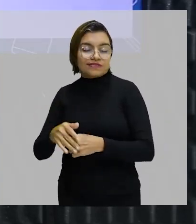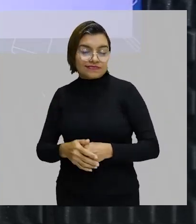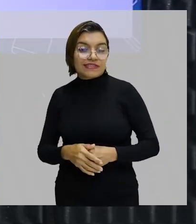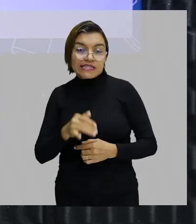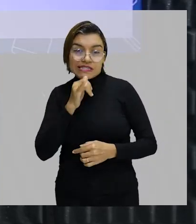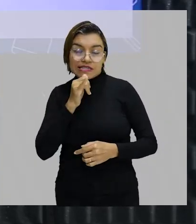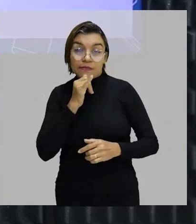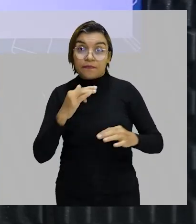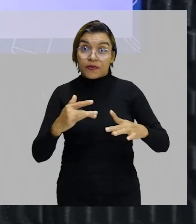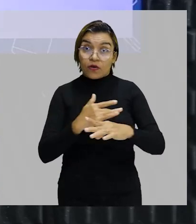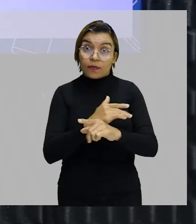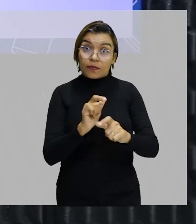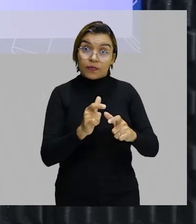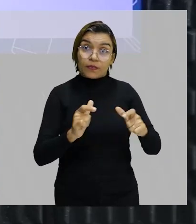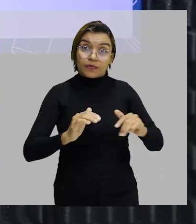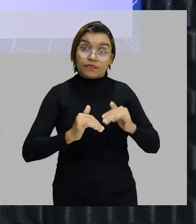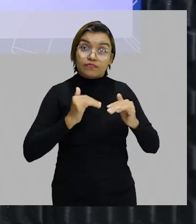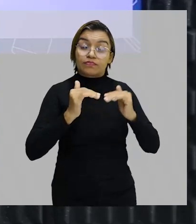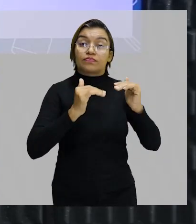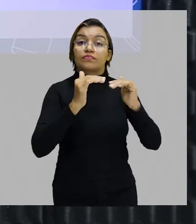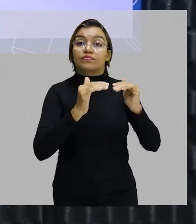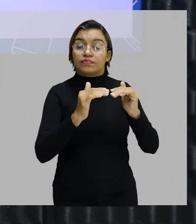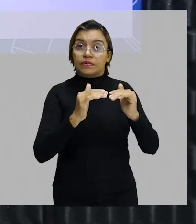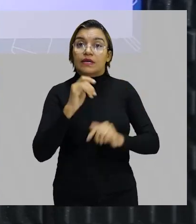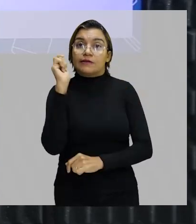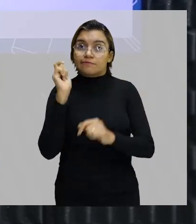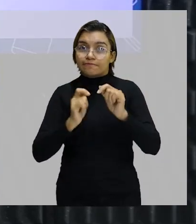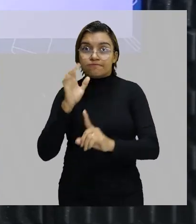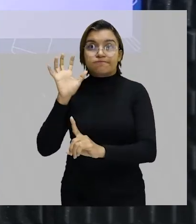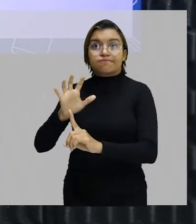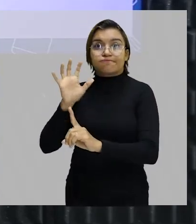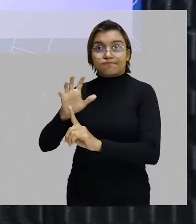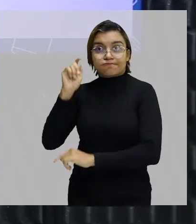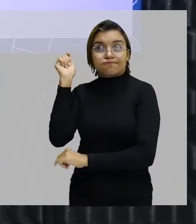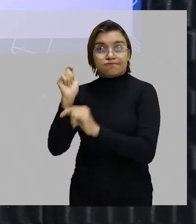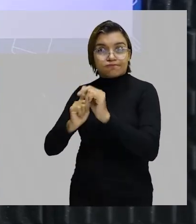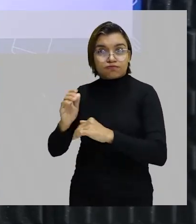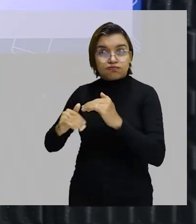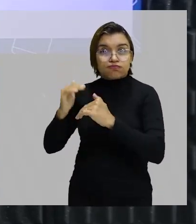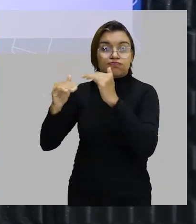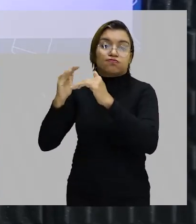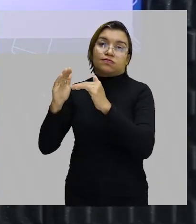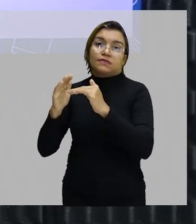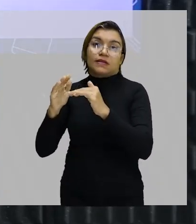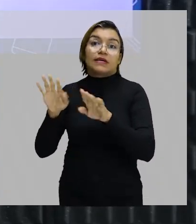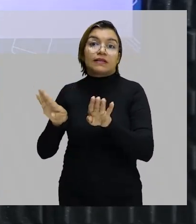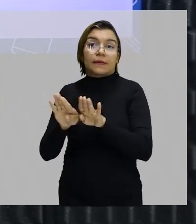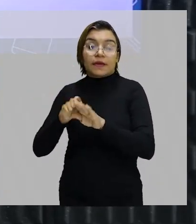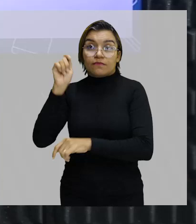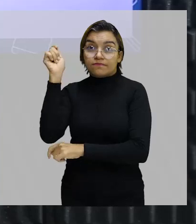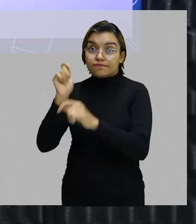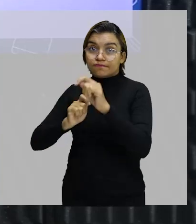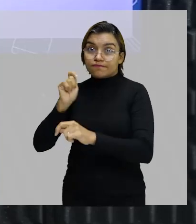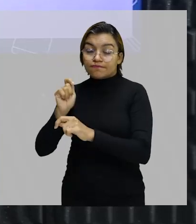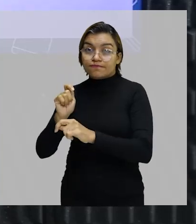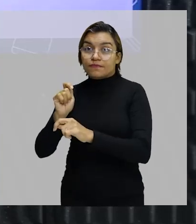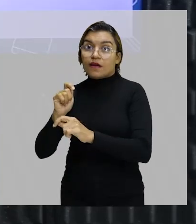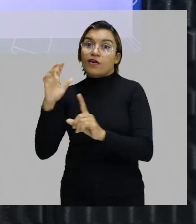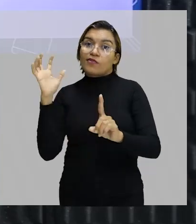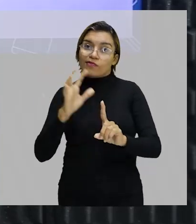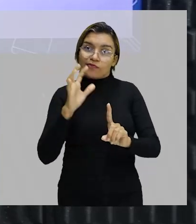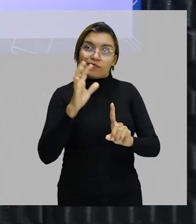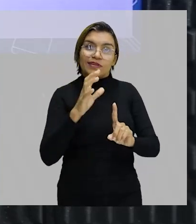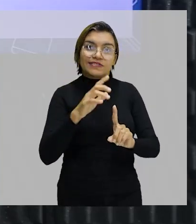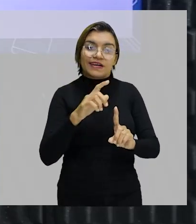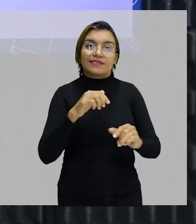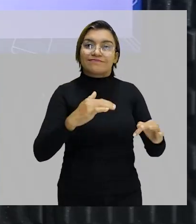vai influenciar na intensificação da industrialização, da mesma forma que a intensificação da industrialização